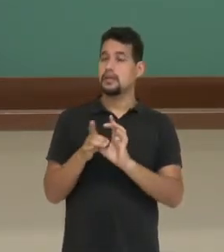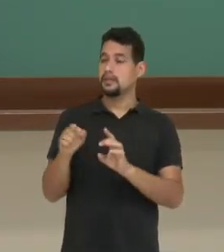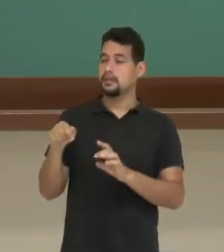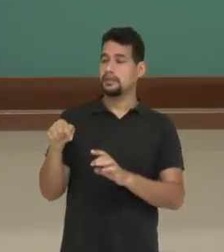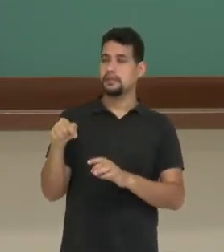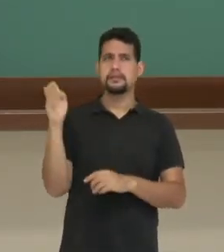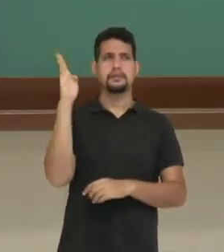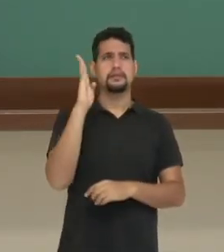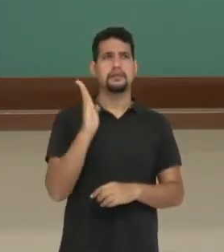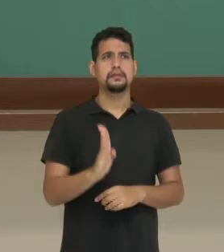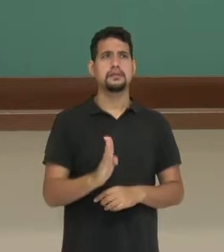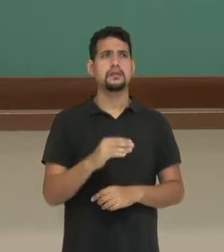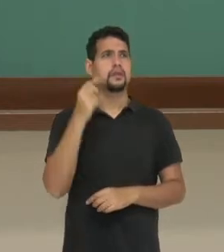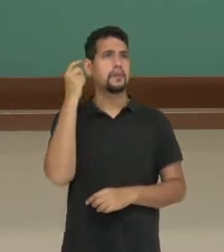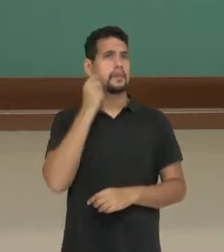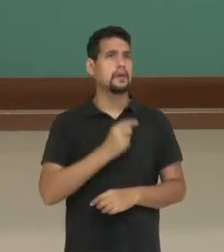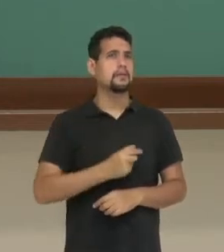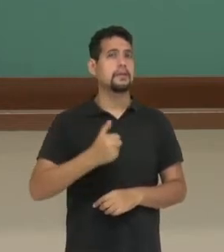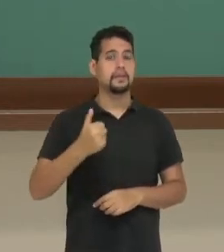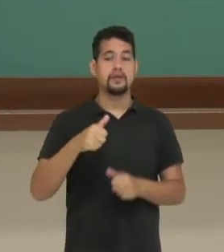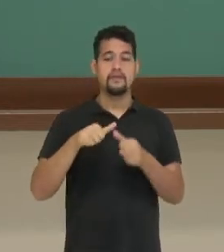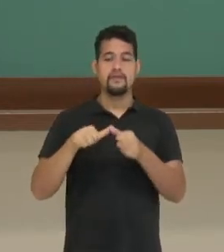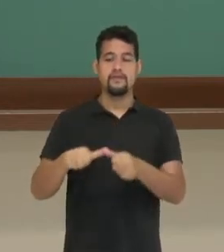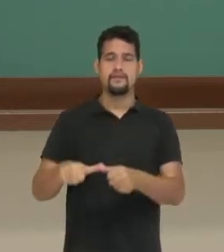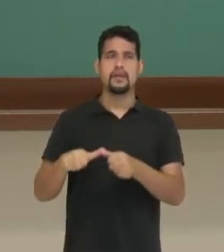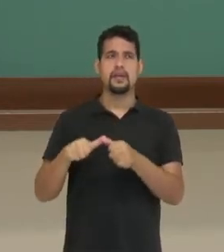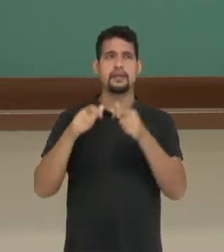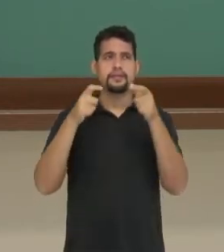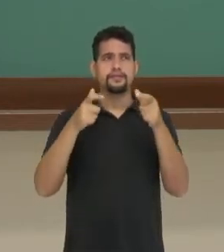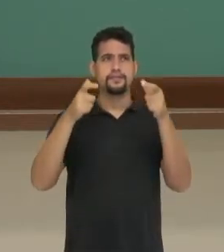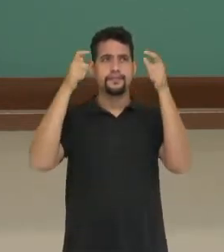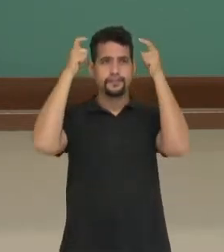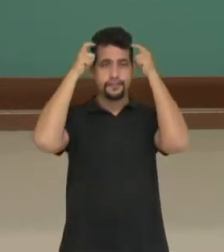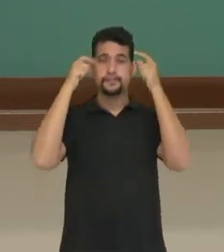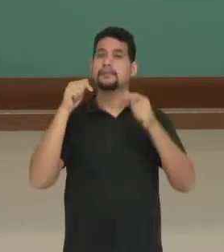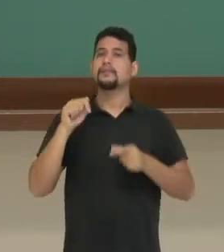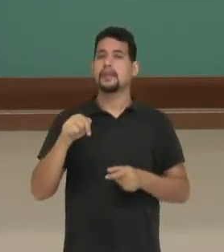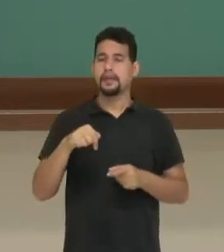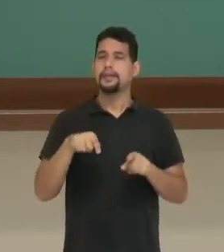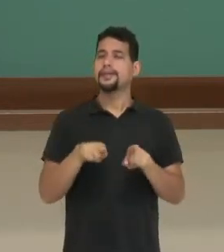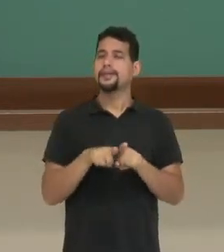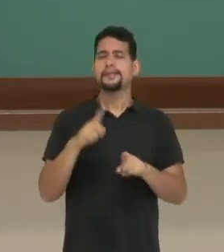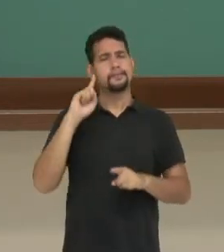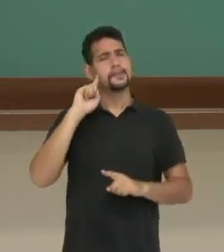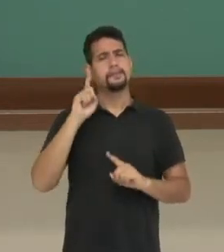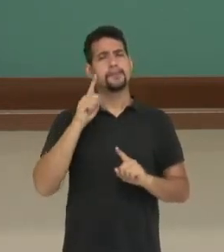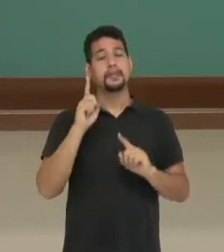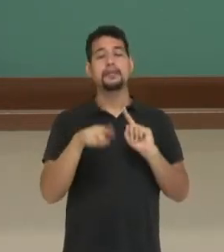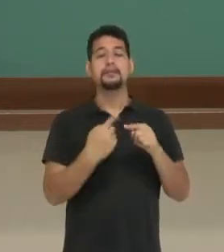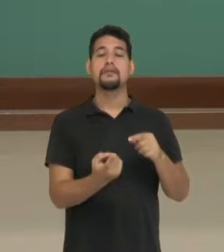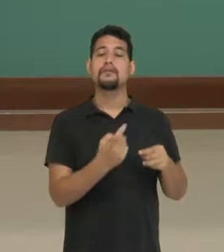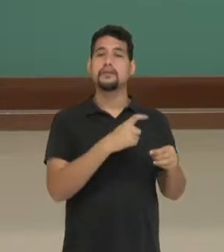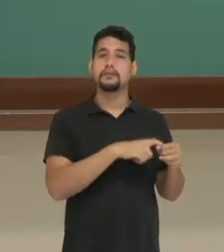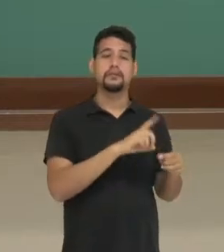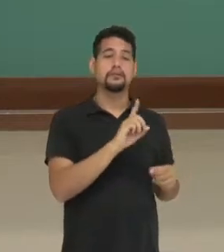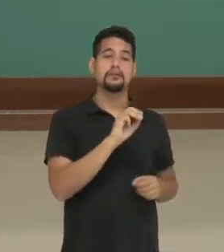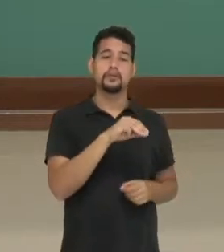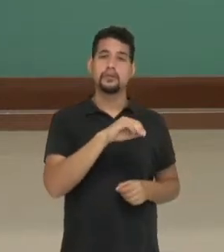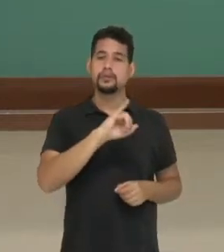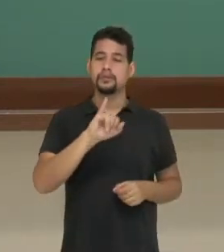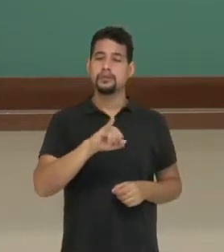seu filho Dom Pedro I como príncipe regente do Brasil, retornando assim Dom João VI